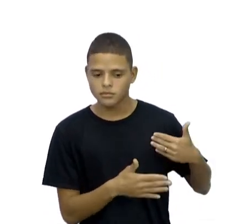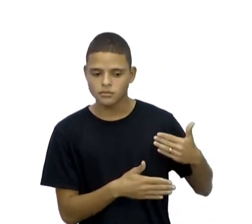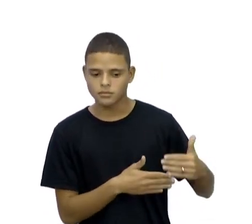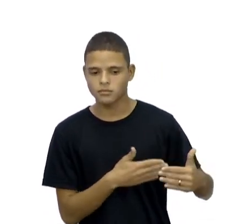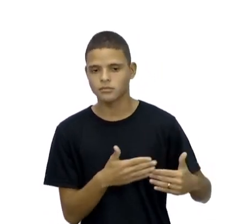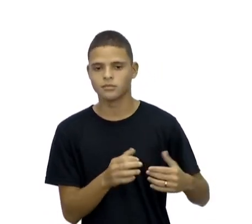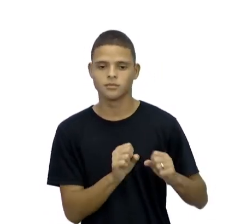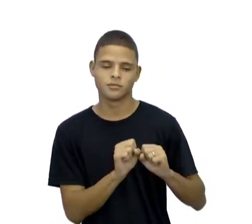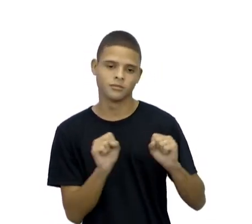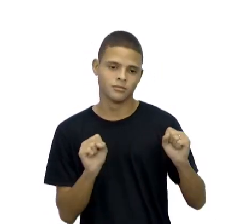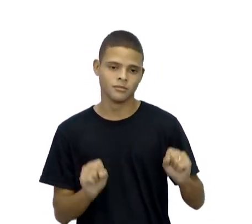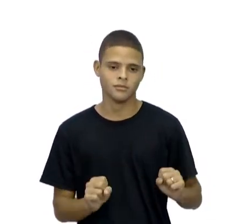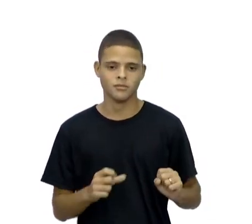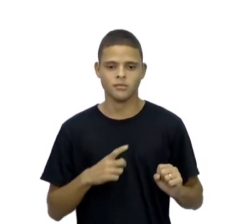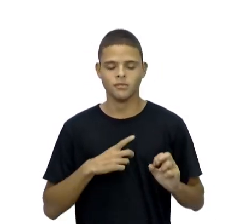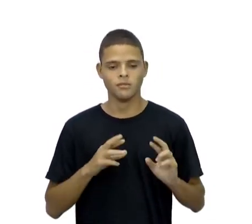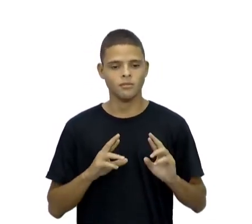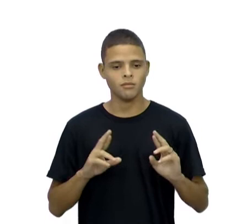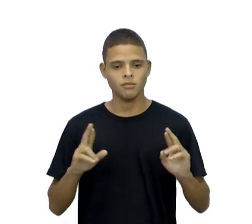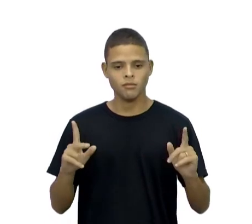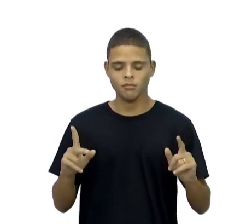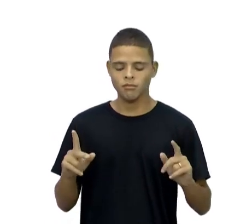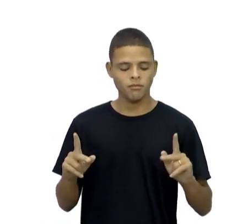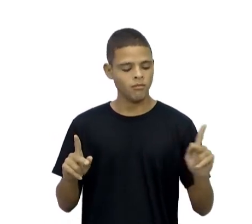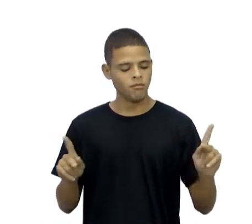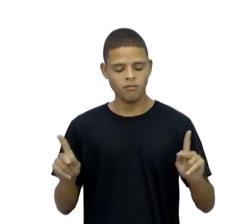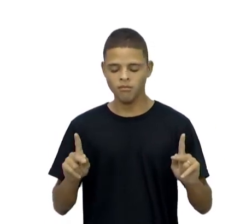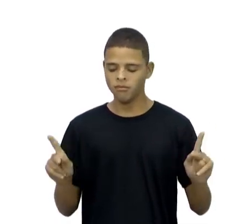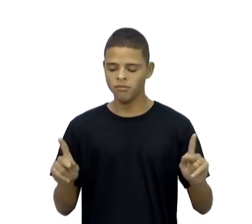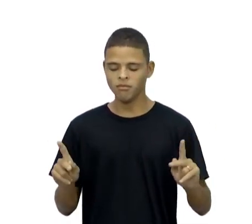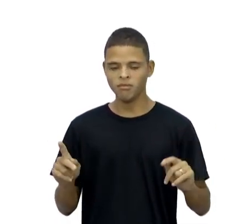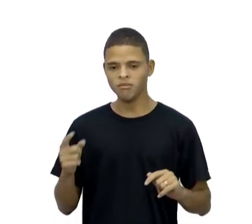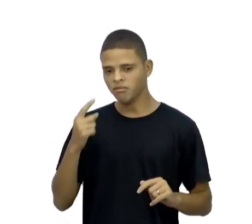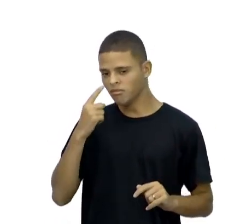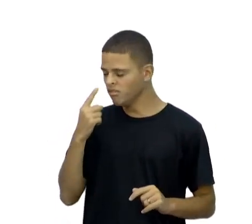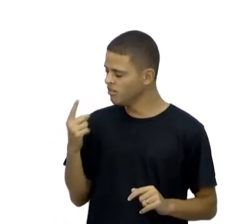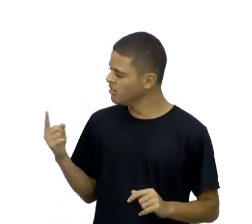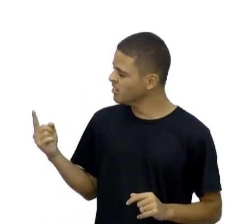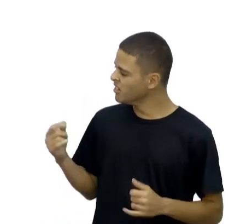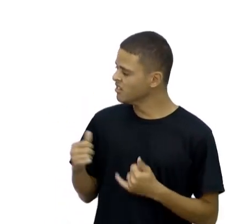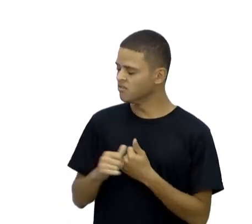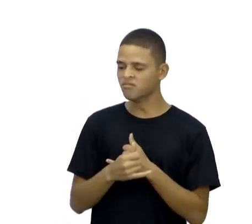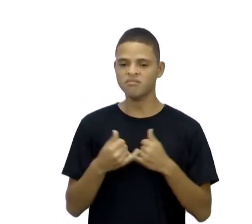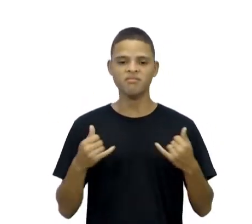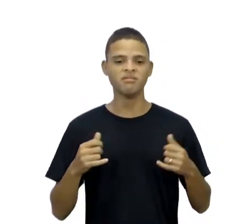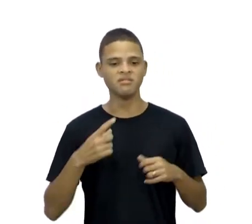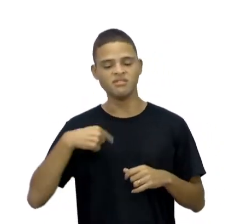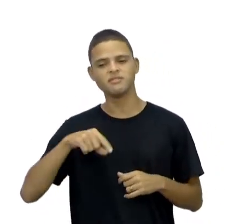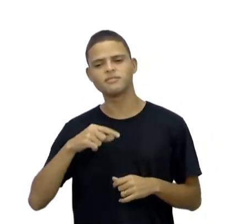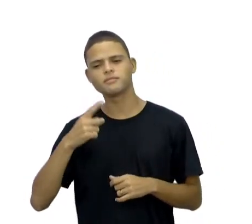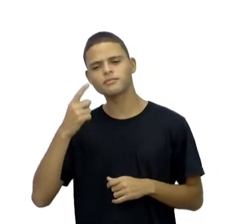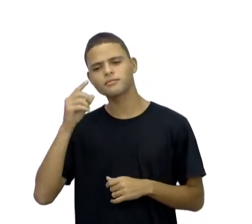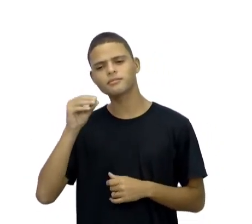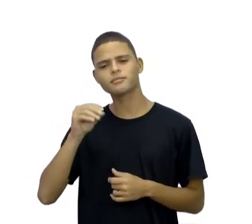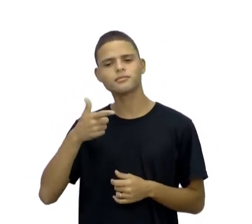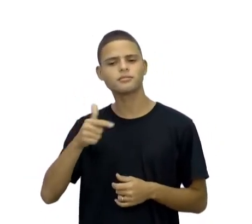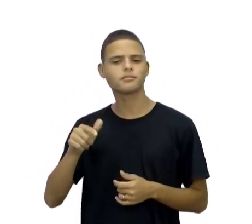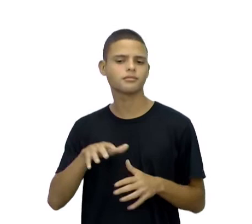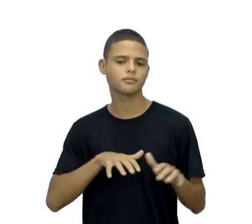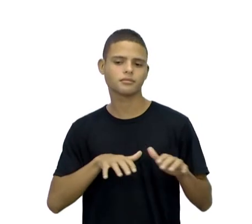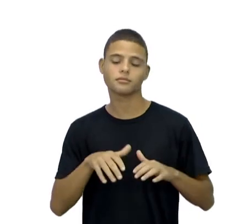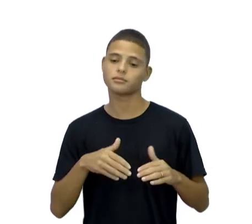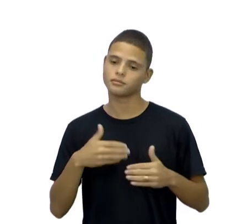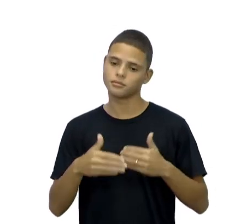ó, então aqui a gente tem uma diferença de potencial, que é aquela energia, né, que não é movimento, mas vai